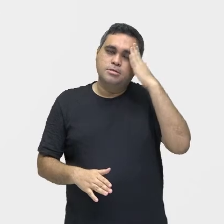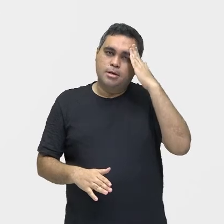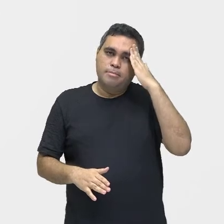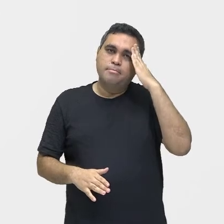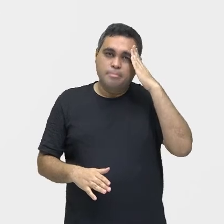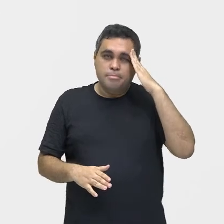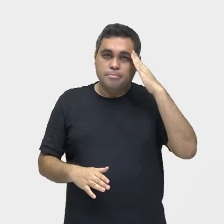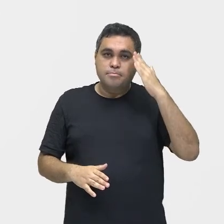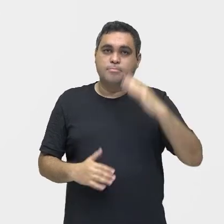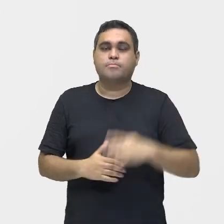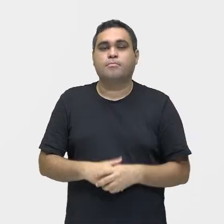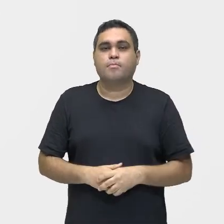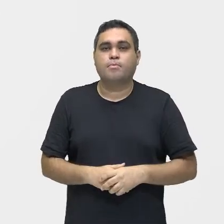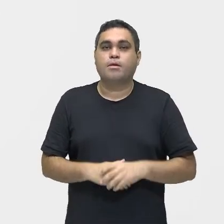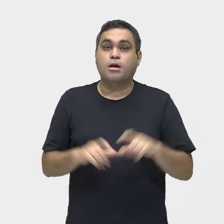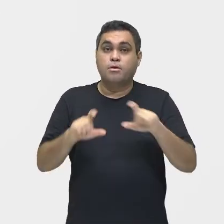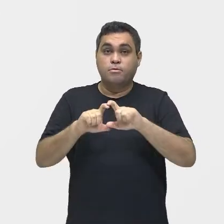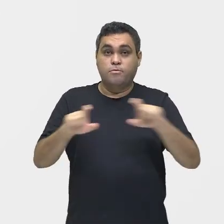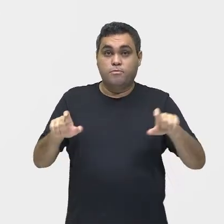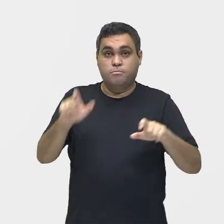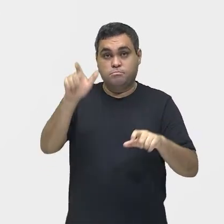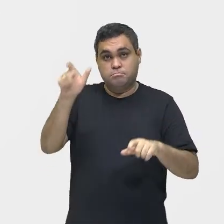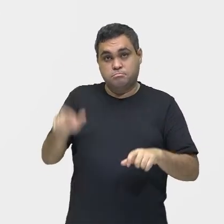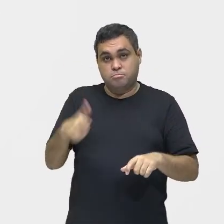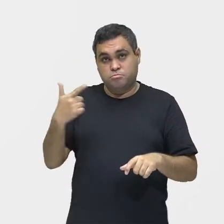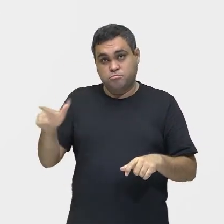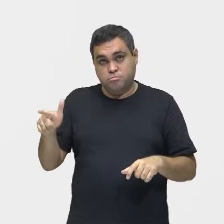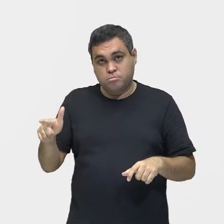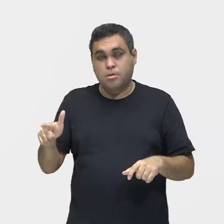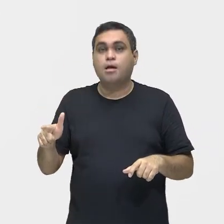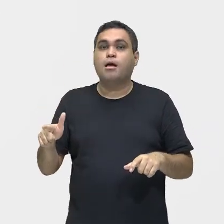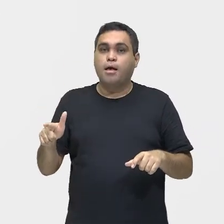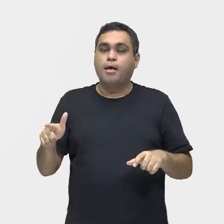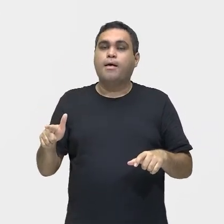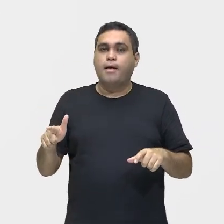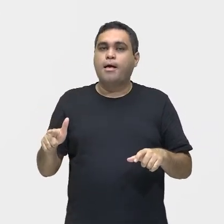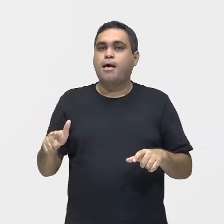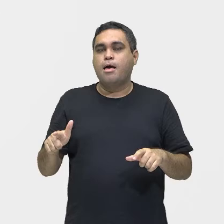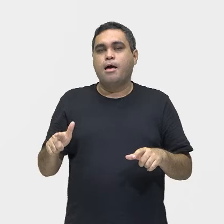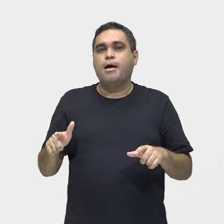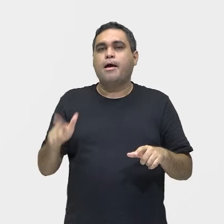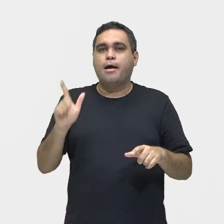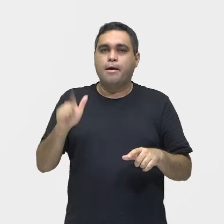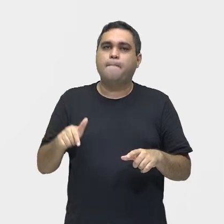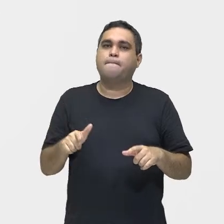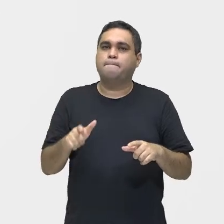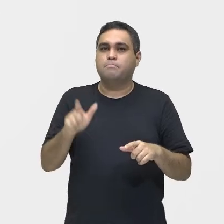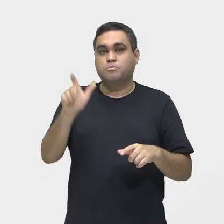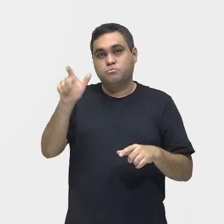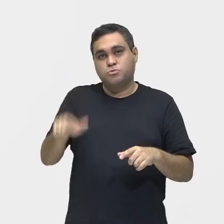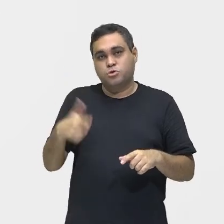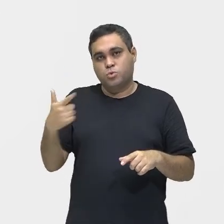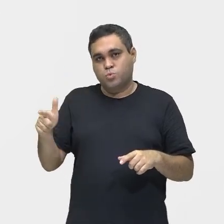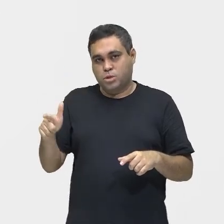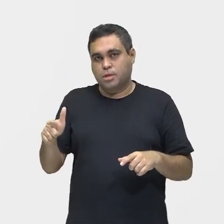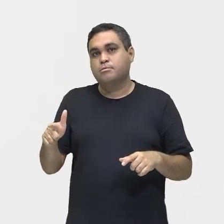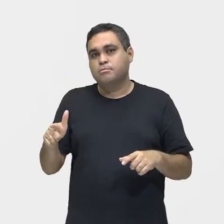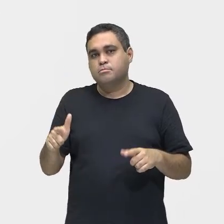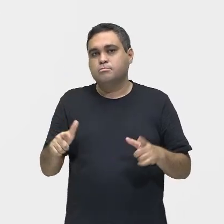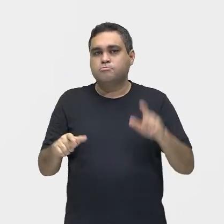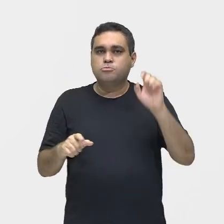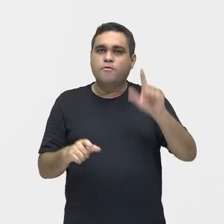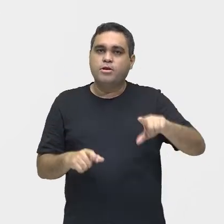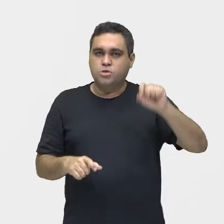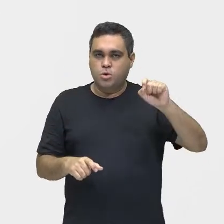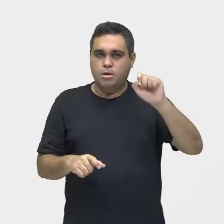sem sujeito são expressões sinônimas, significam exatamente a mesma coisa. Orações constituídas apenas